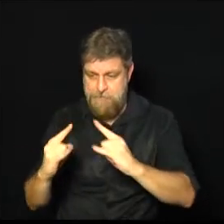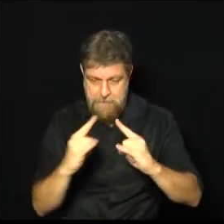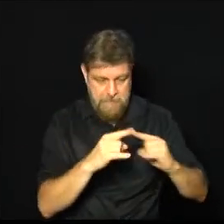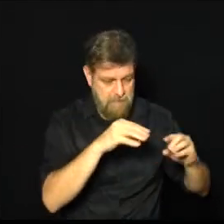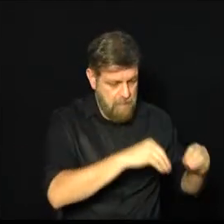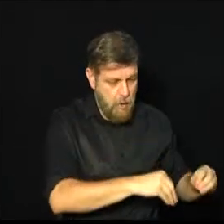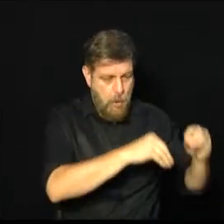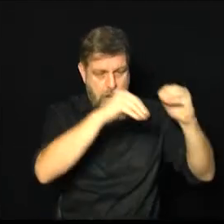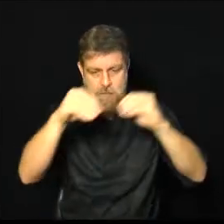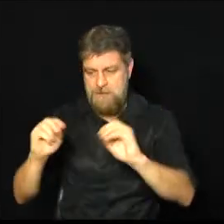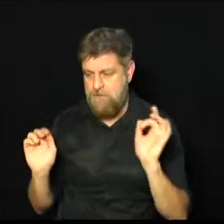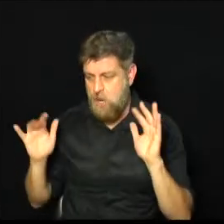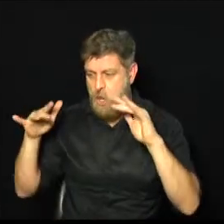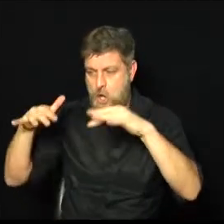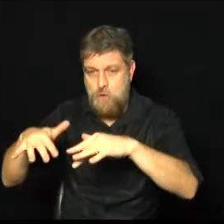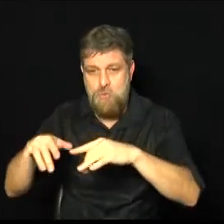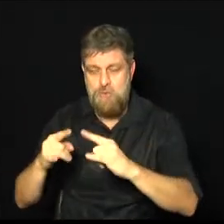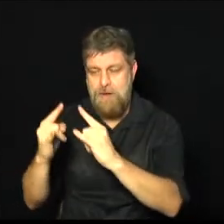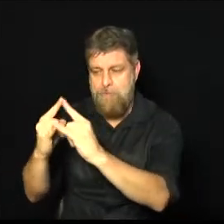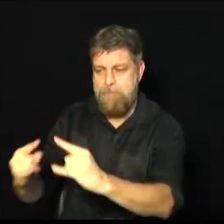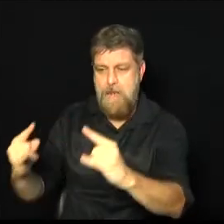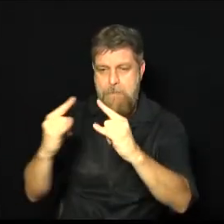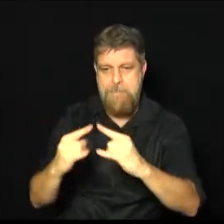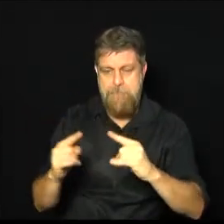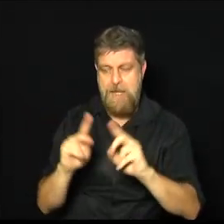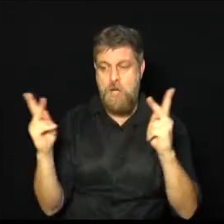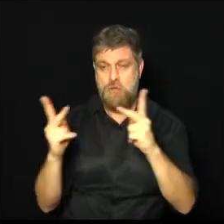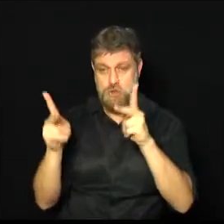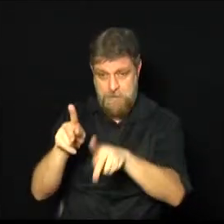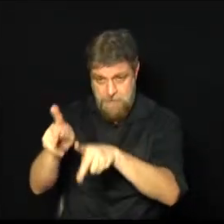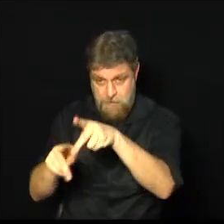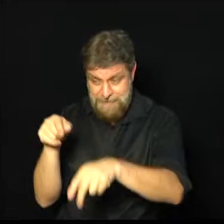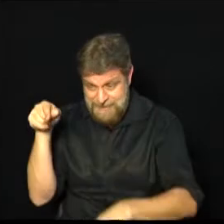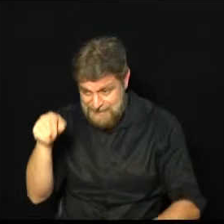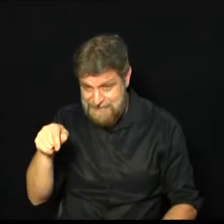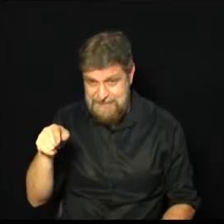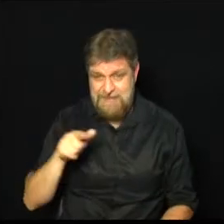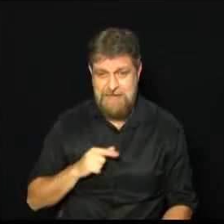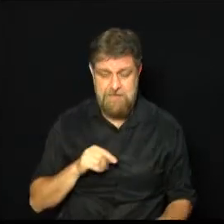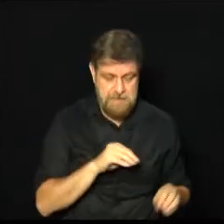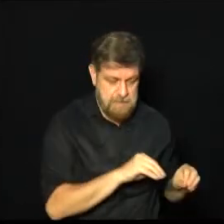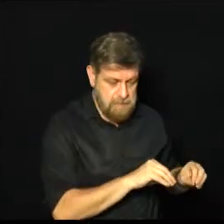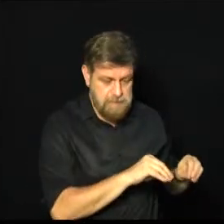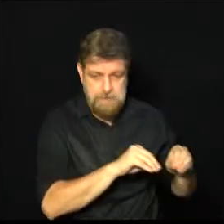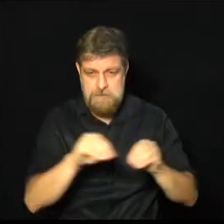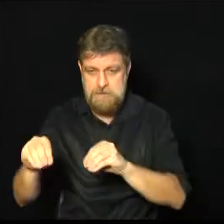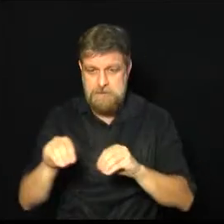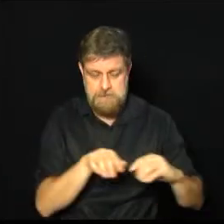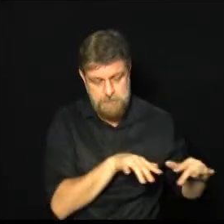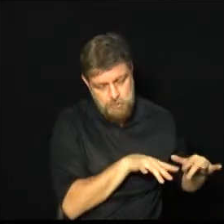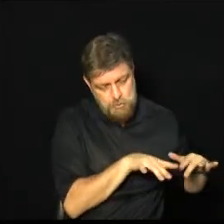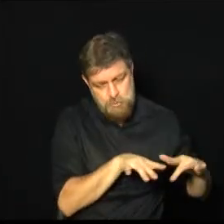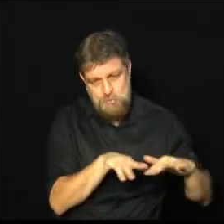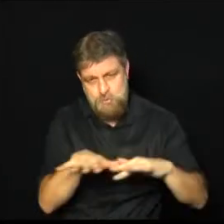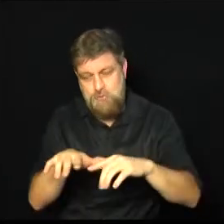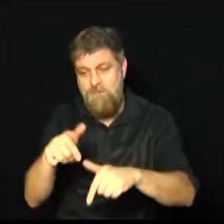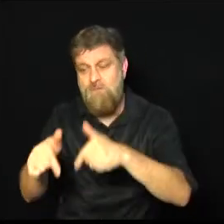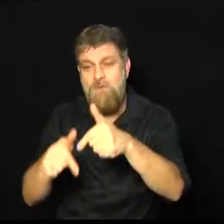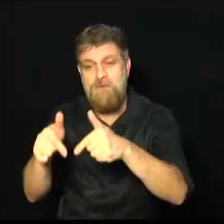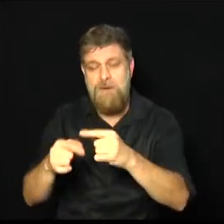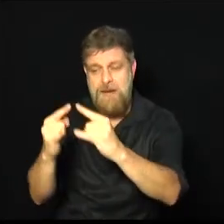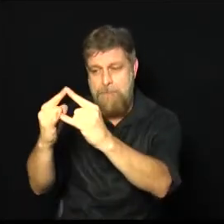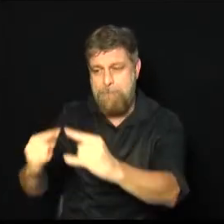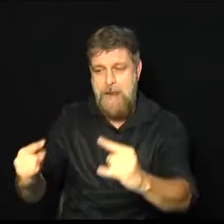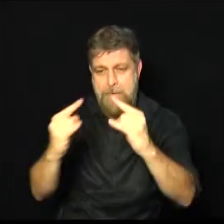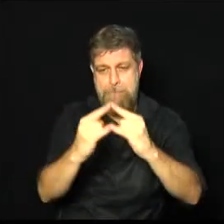de relaxamento no prazo, mas vai ser feito e eles vão ser transferidos, todos esses